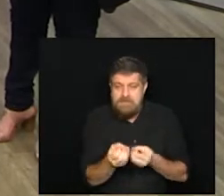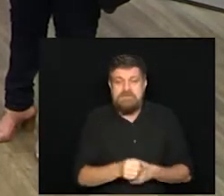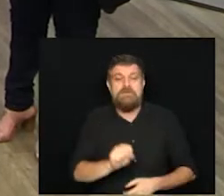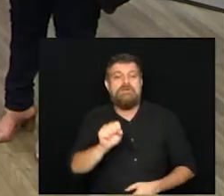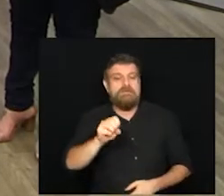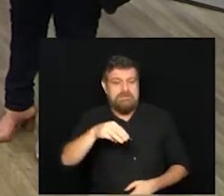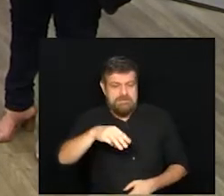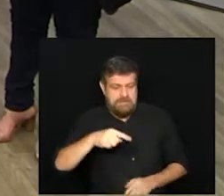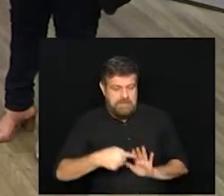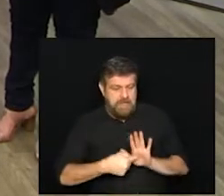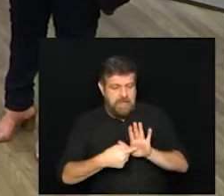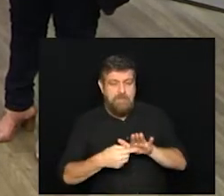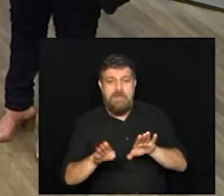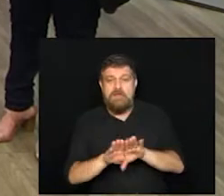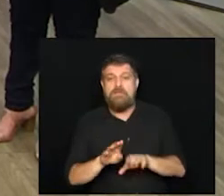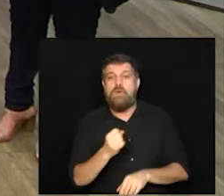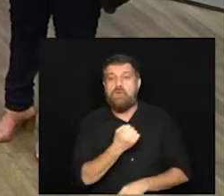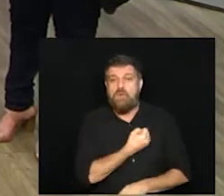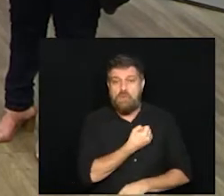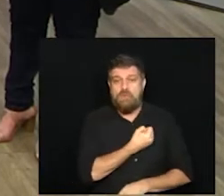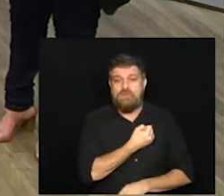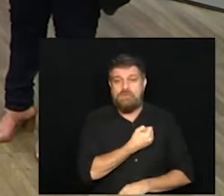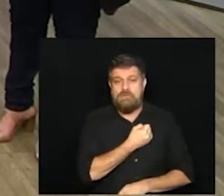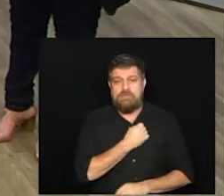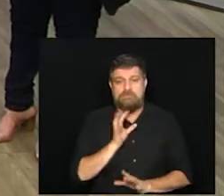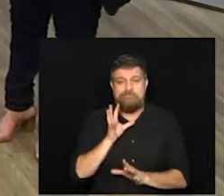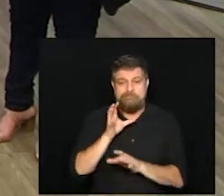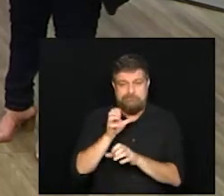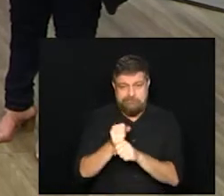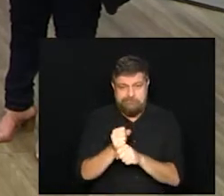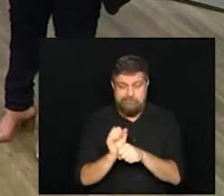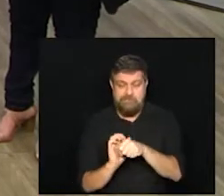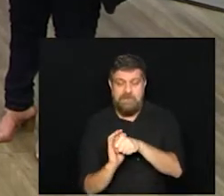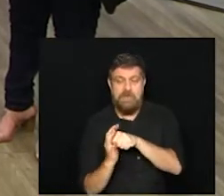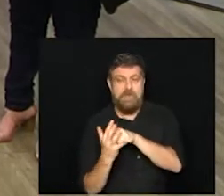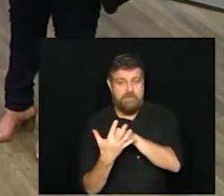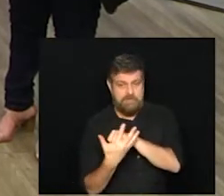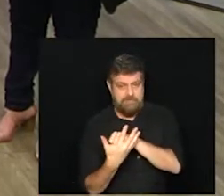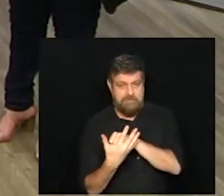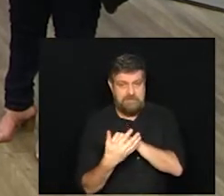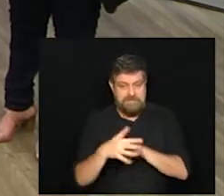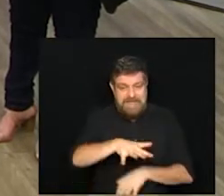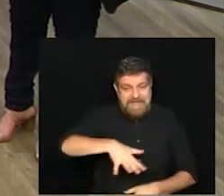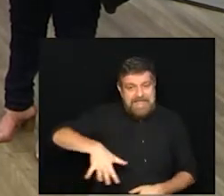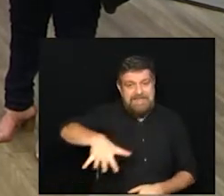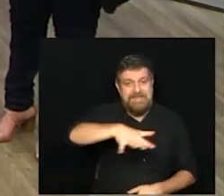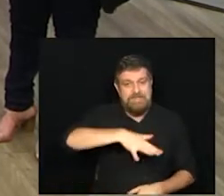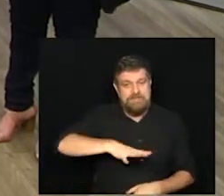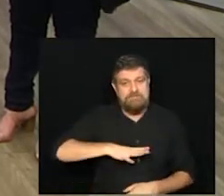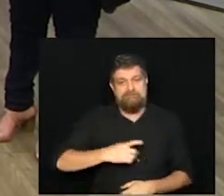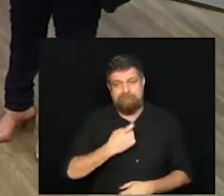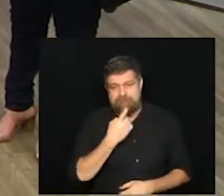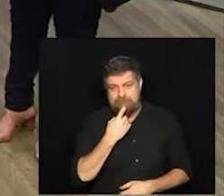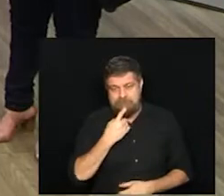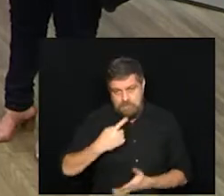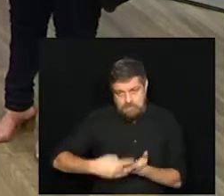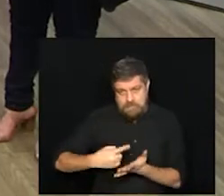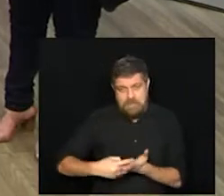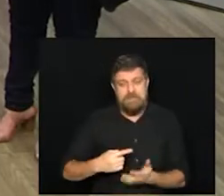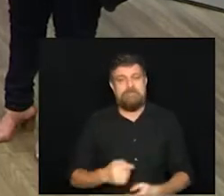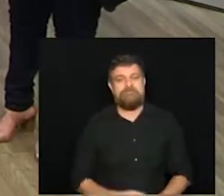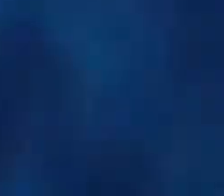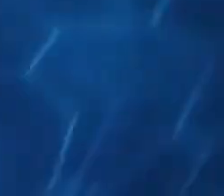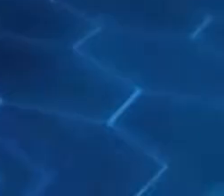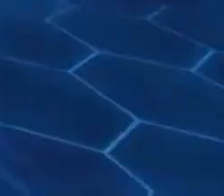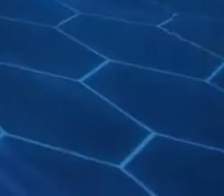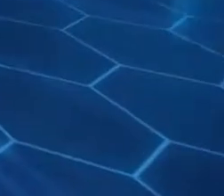daqui a pouco então eu trago inclusive os números do Balanço dos números da corrida 19 aqui na RMC também com menor do tj-am